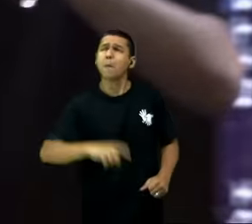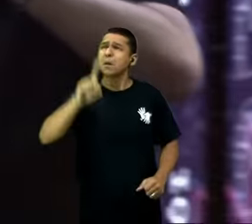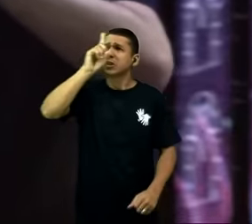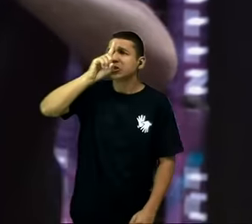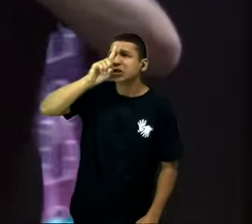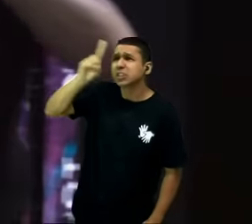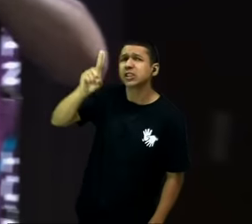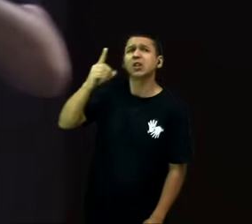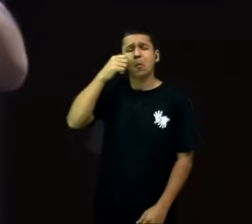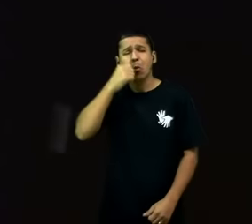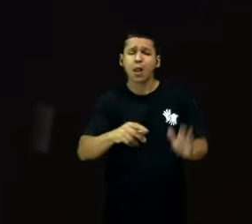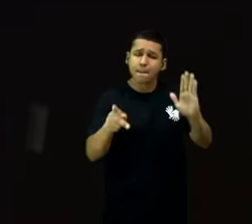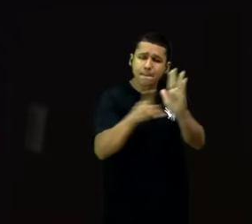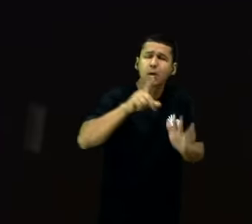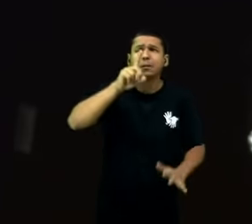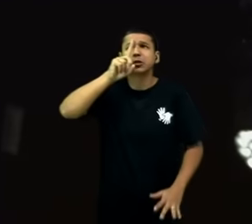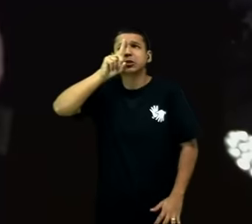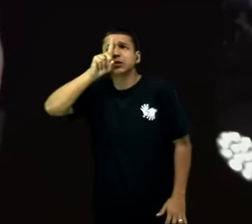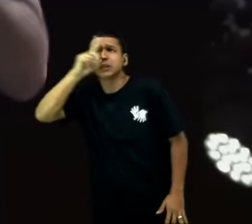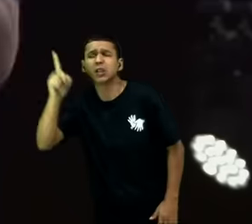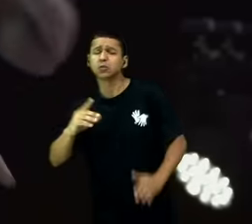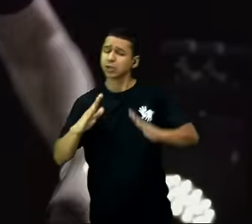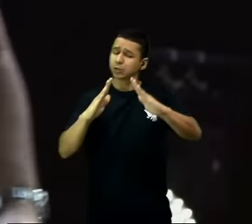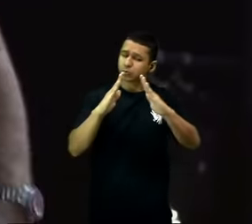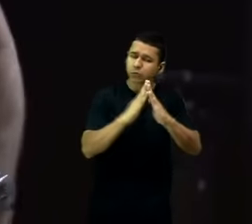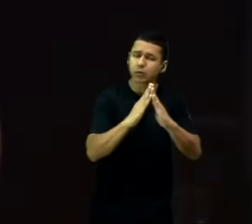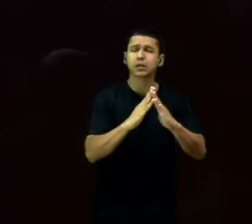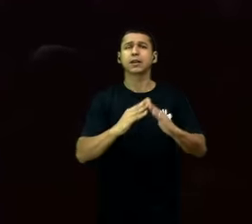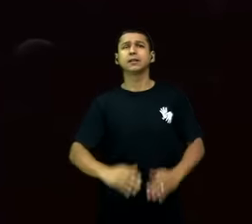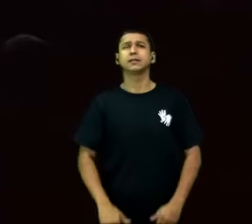Deus. Deixa ele ver que tem homem e mulher de Deus naquela casa.